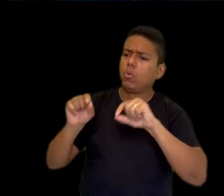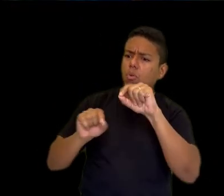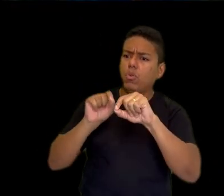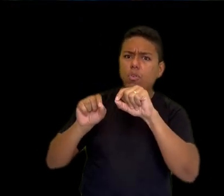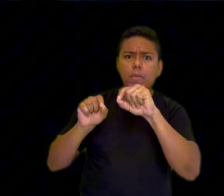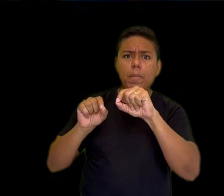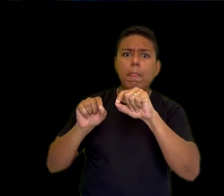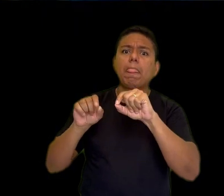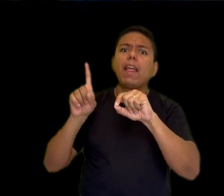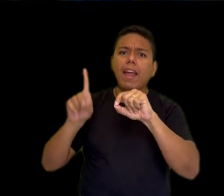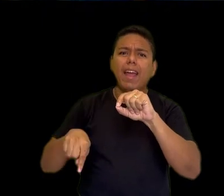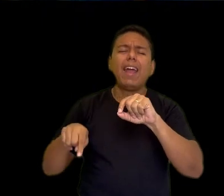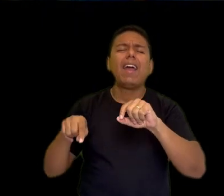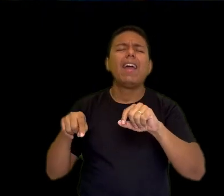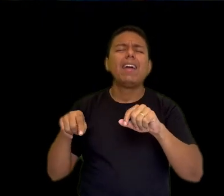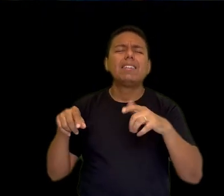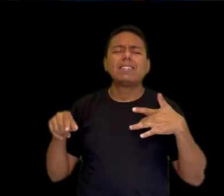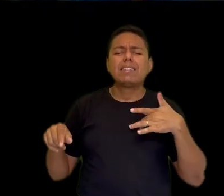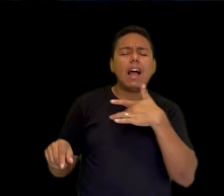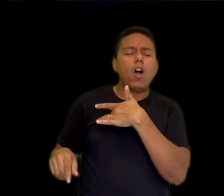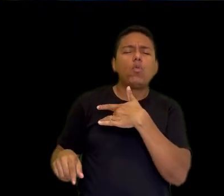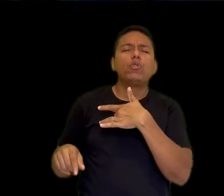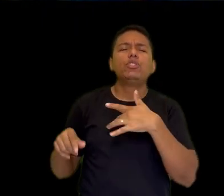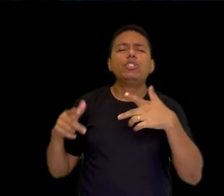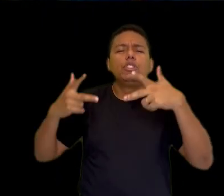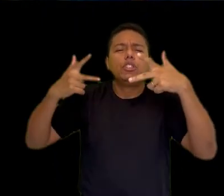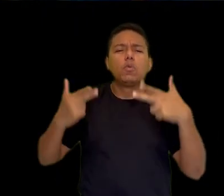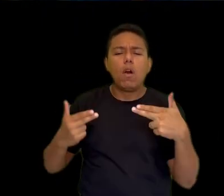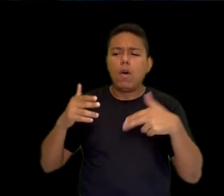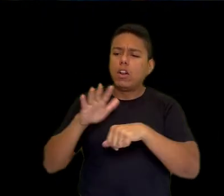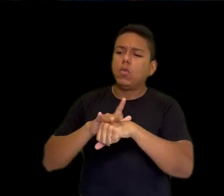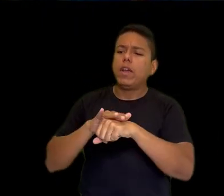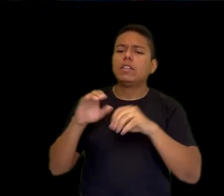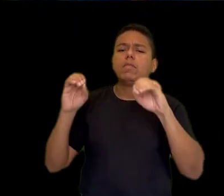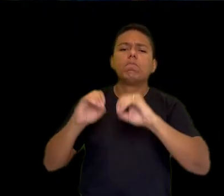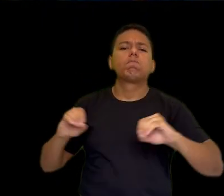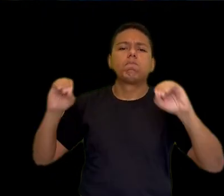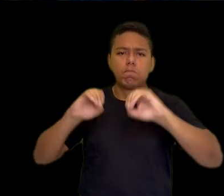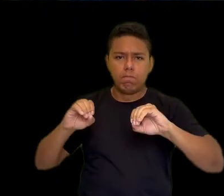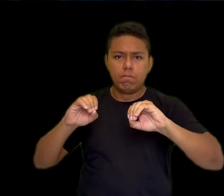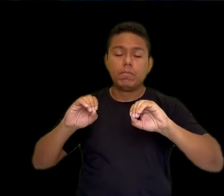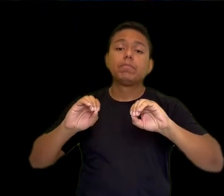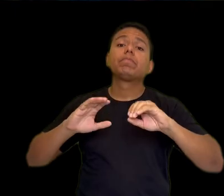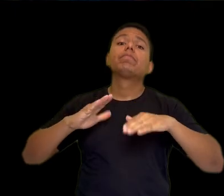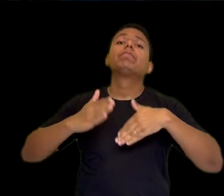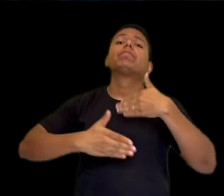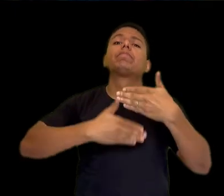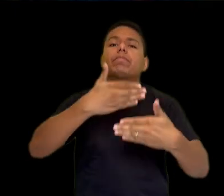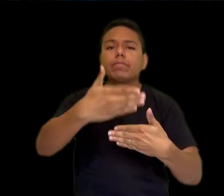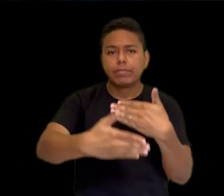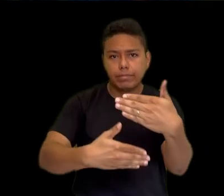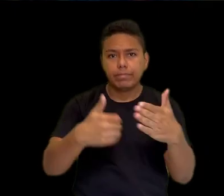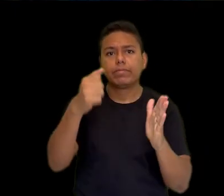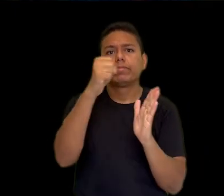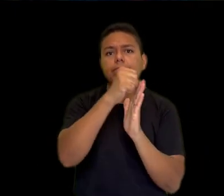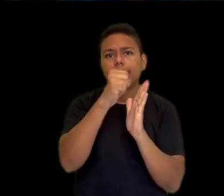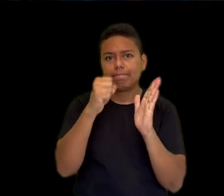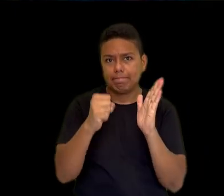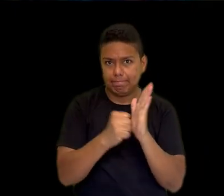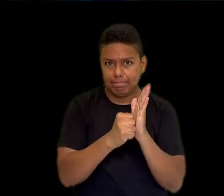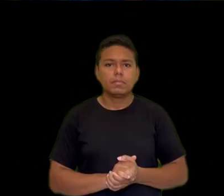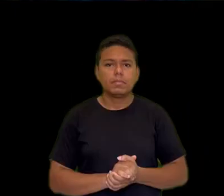da saúde como ausência de doença, perspectiva bastante biomédica. Já o século XXI, com as